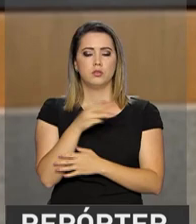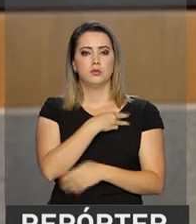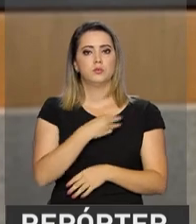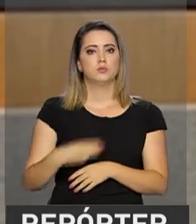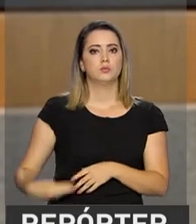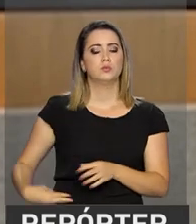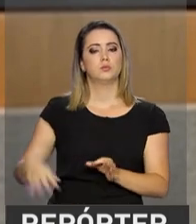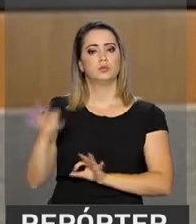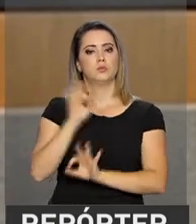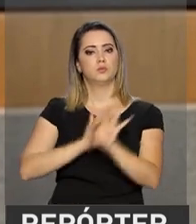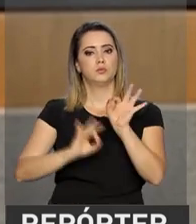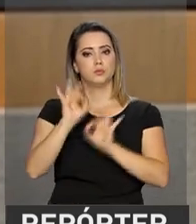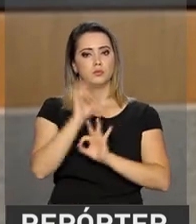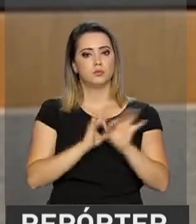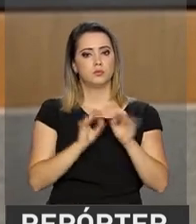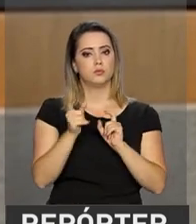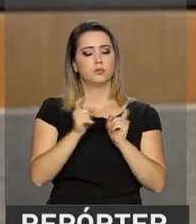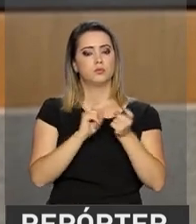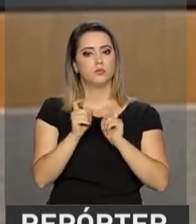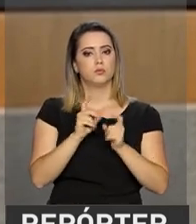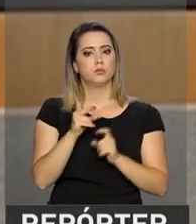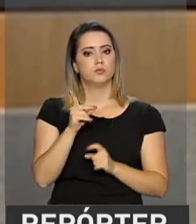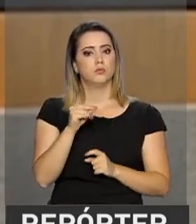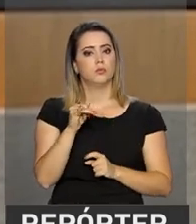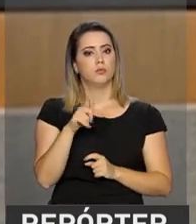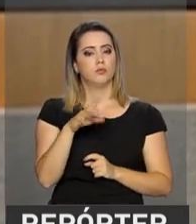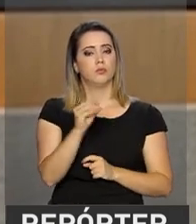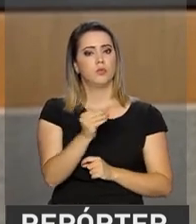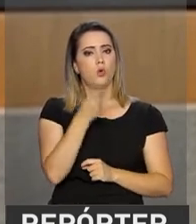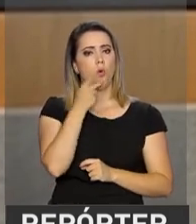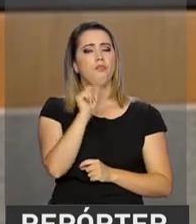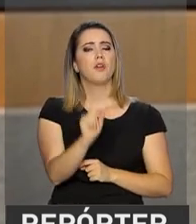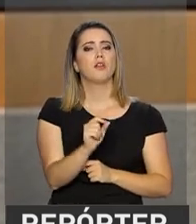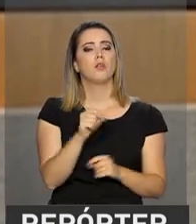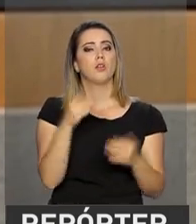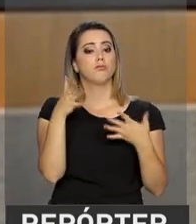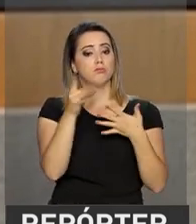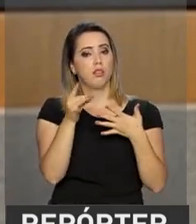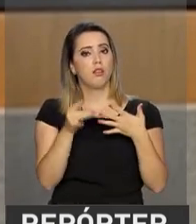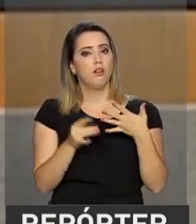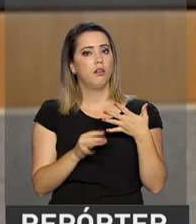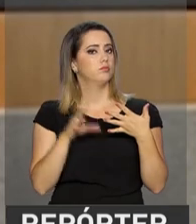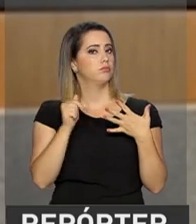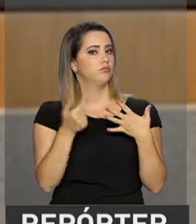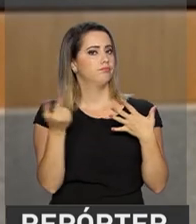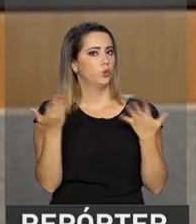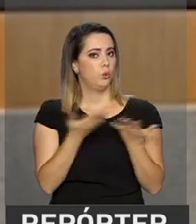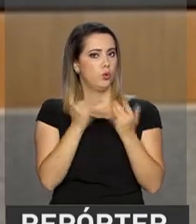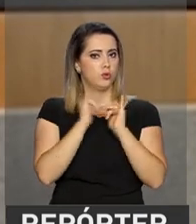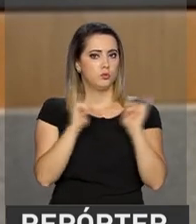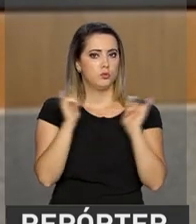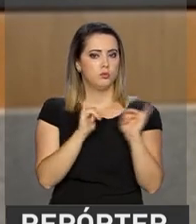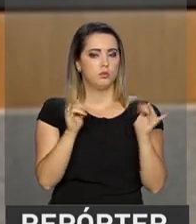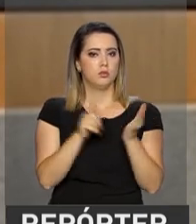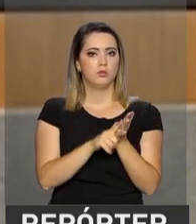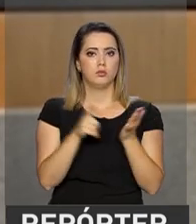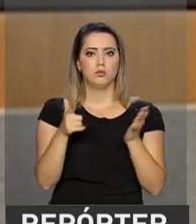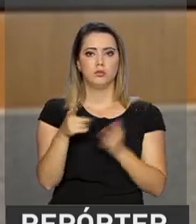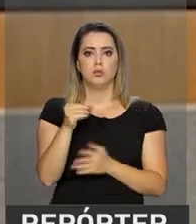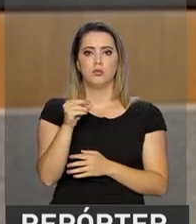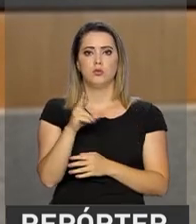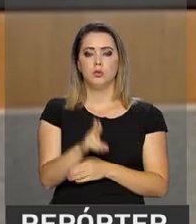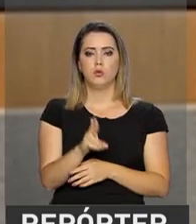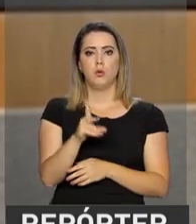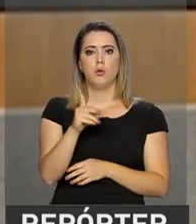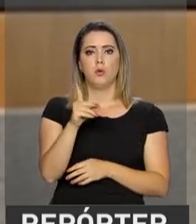planejamento desenvolvimento e gestão diogo oliveira vai detalhar a portaria publicada hoje no diário oficial da união sobre o